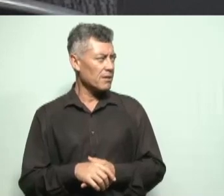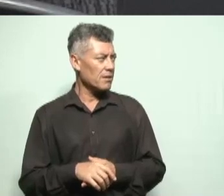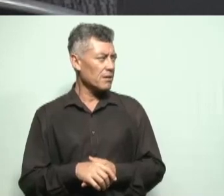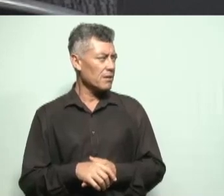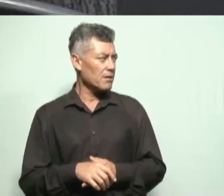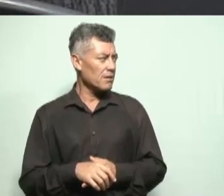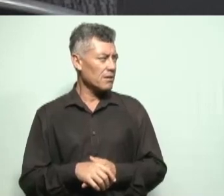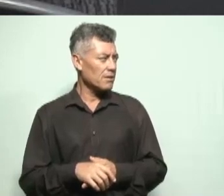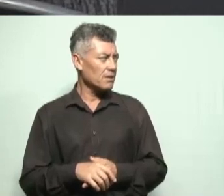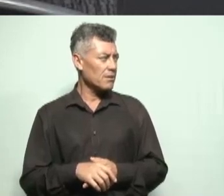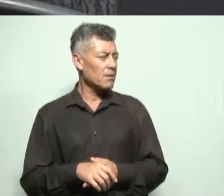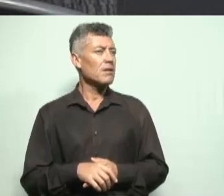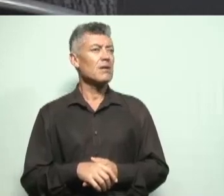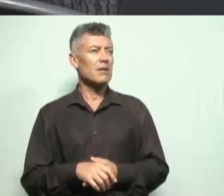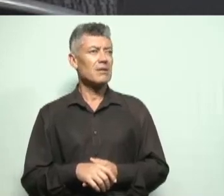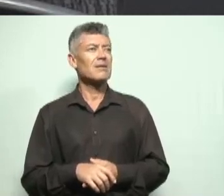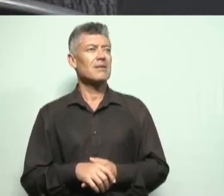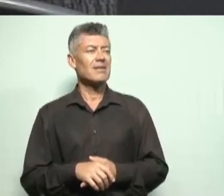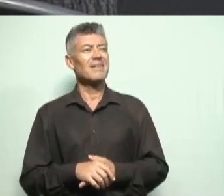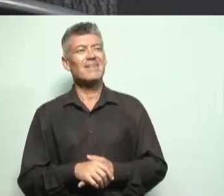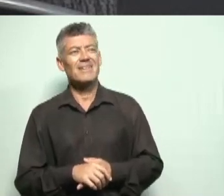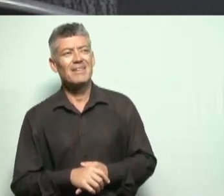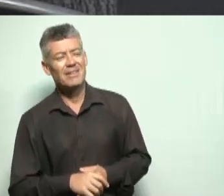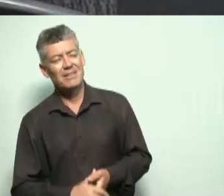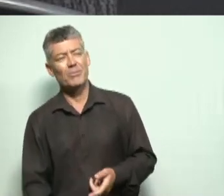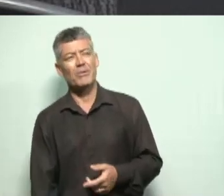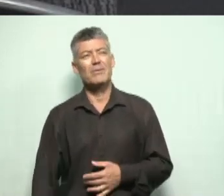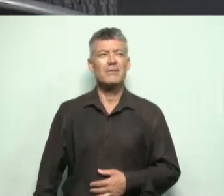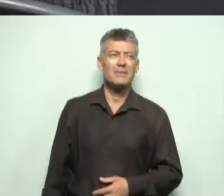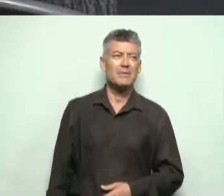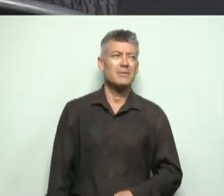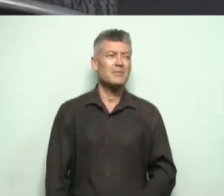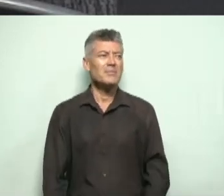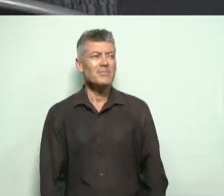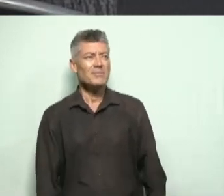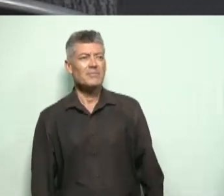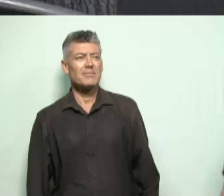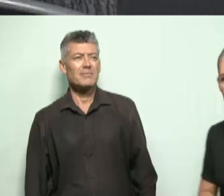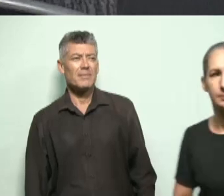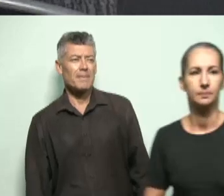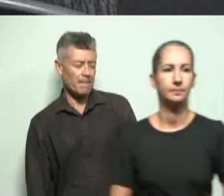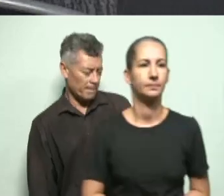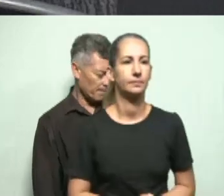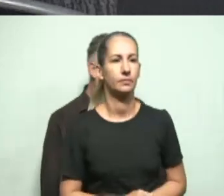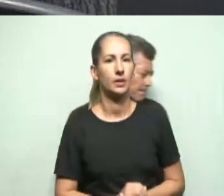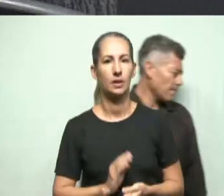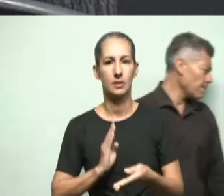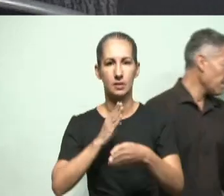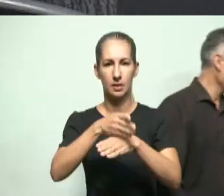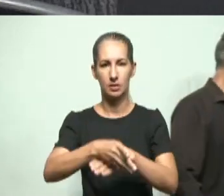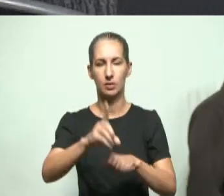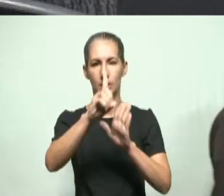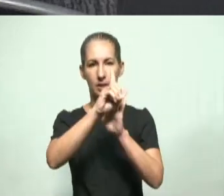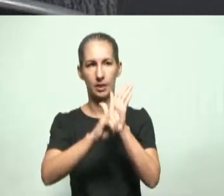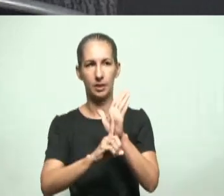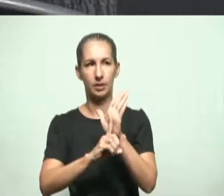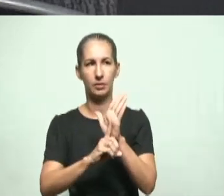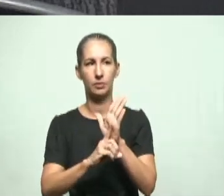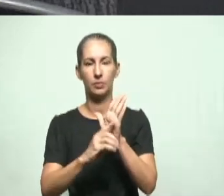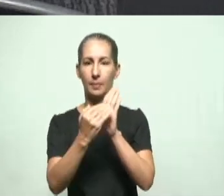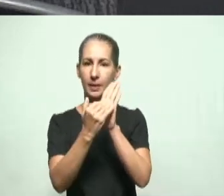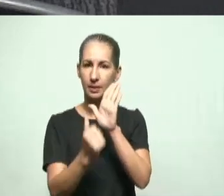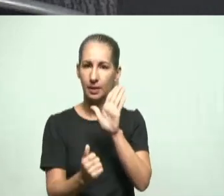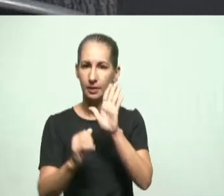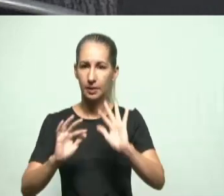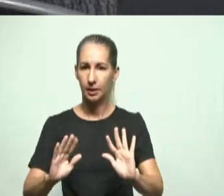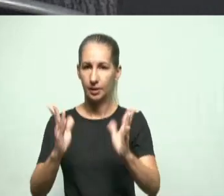é, que todos os doadores de sangue, eles têm acesso, têm direito à meia entrada em eventos